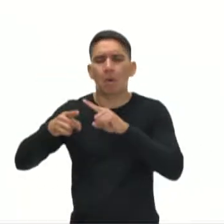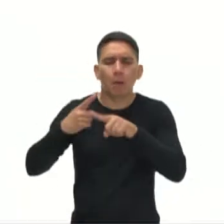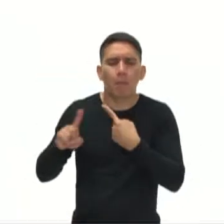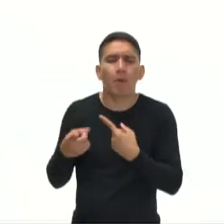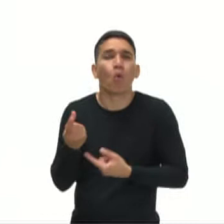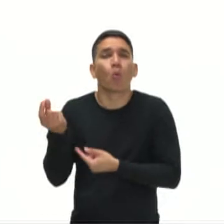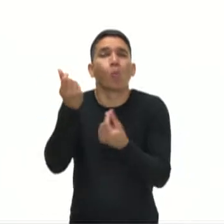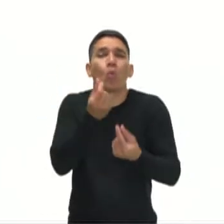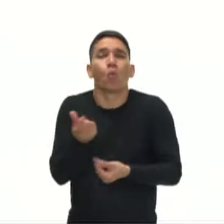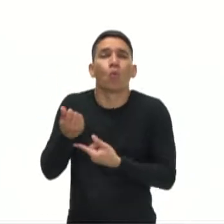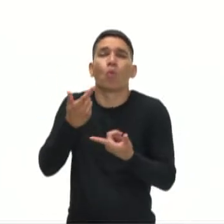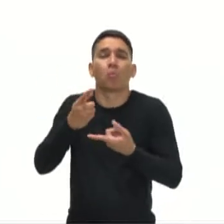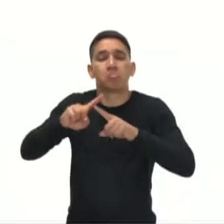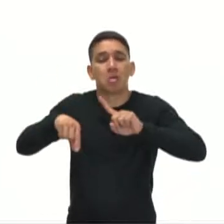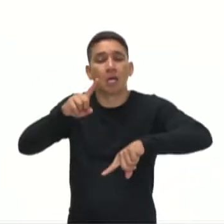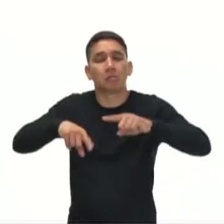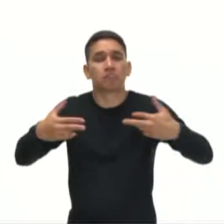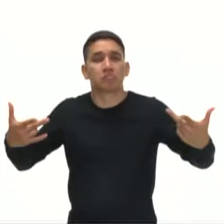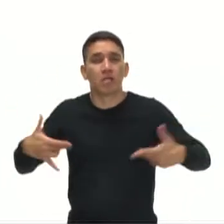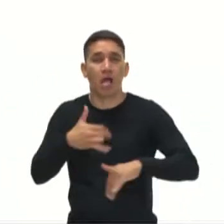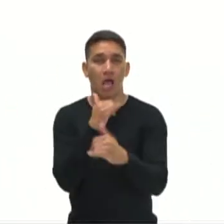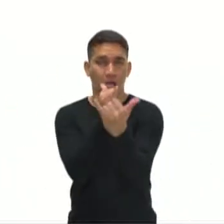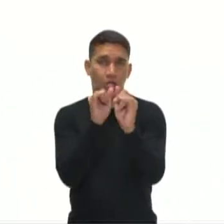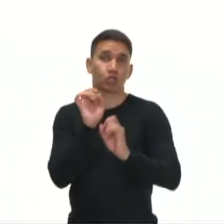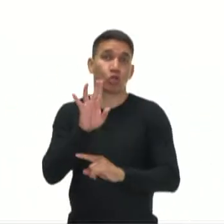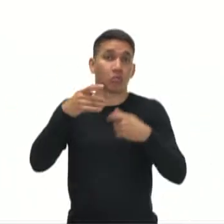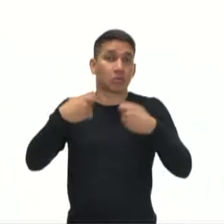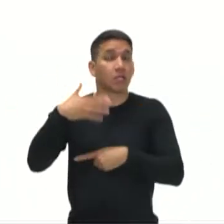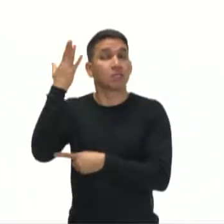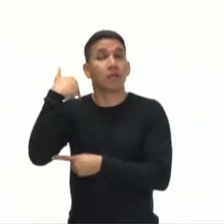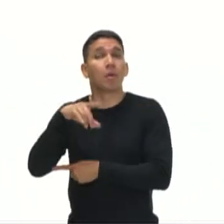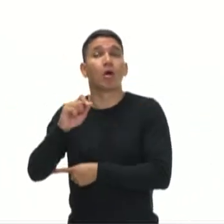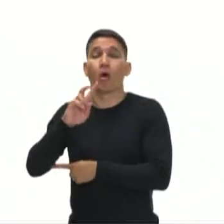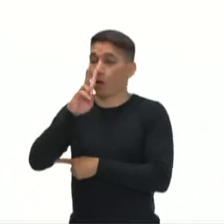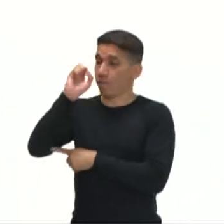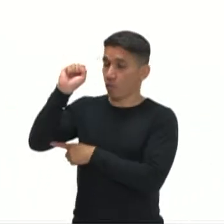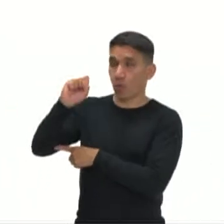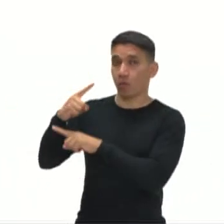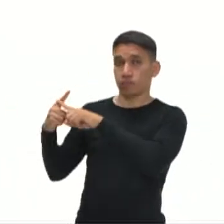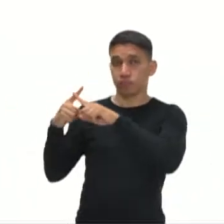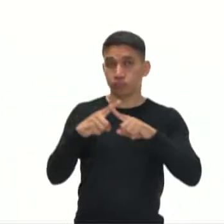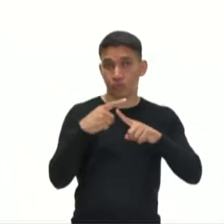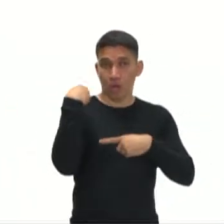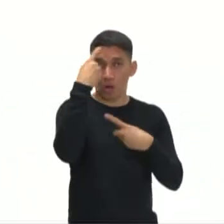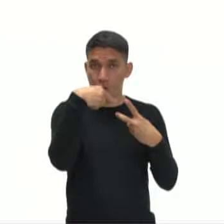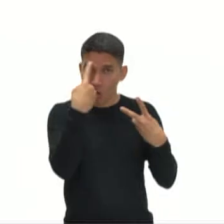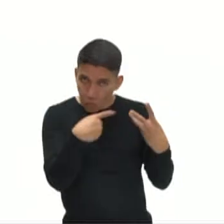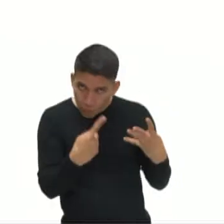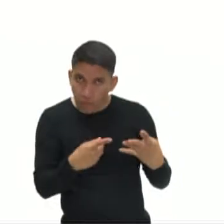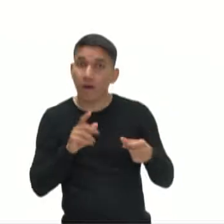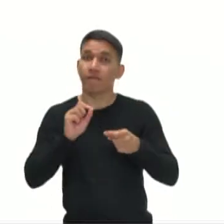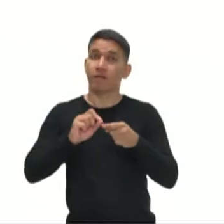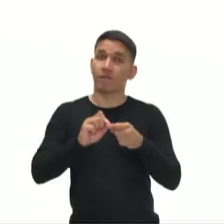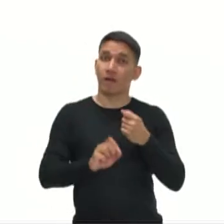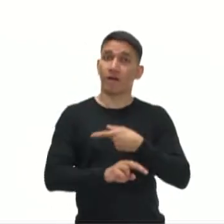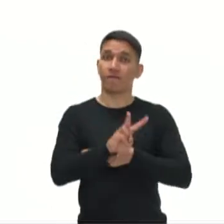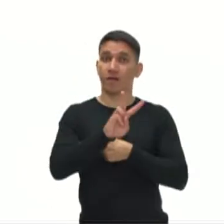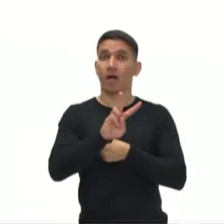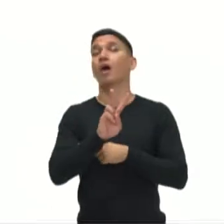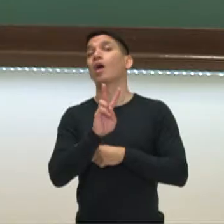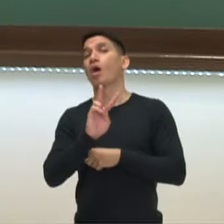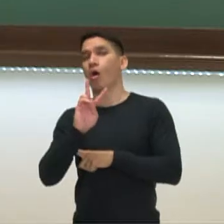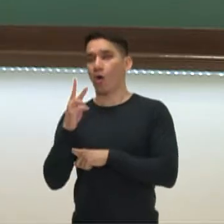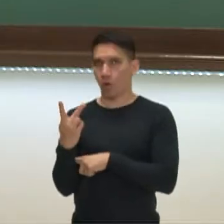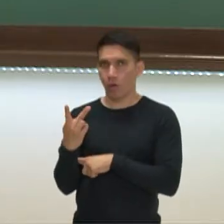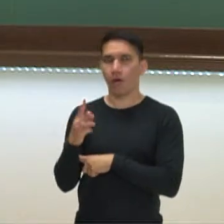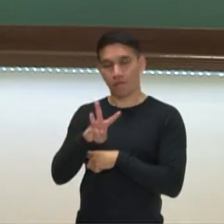aparelho elétrico, né? Basta você saber a potência, multiplicar pelo tempo em horas, você vai ter em watts-hora, transforma em quilowatts-hora